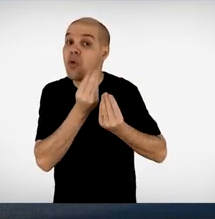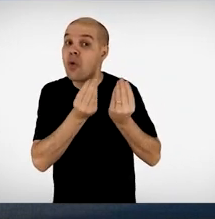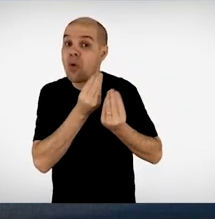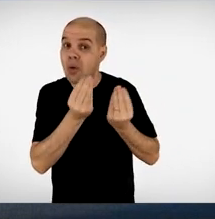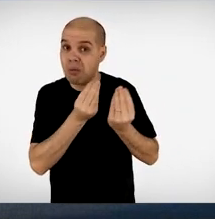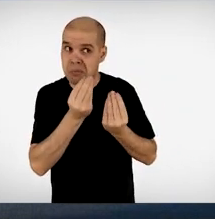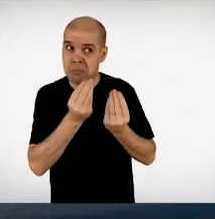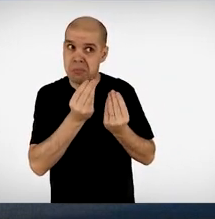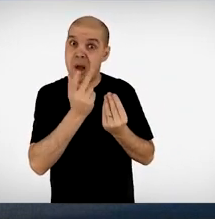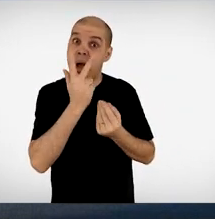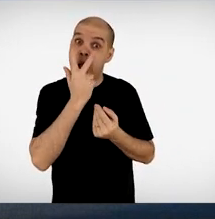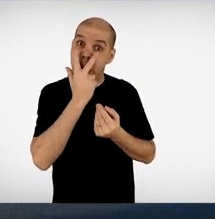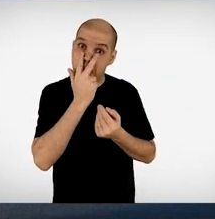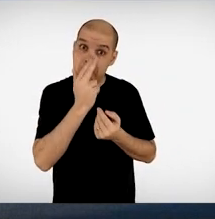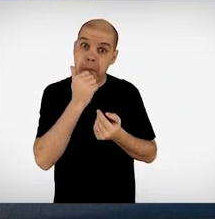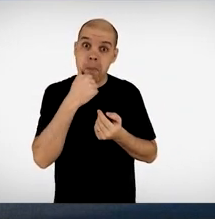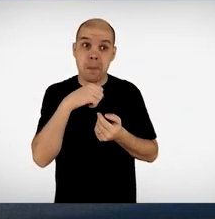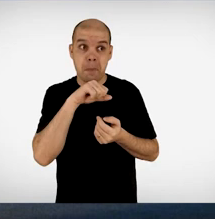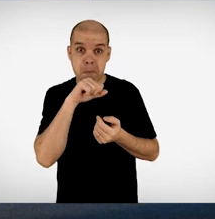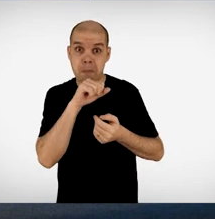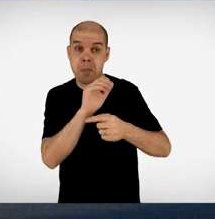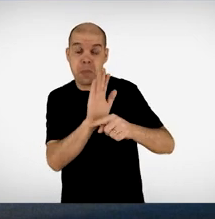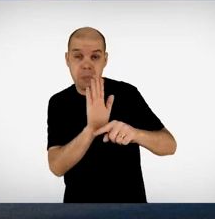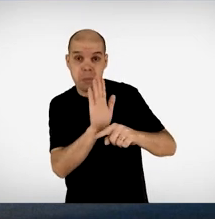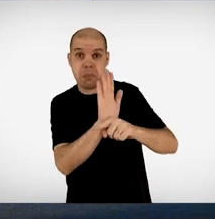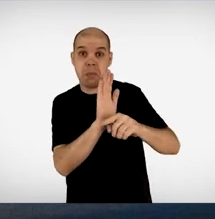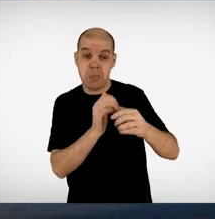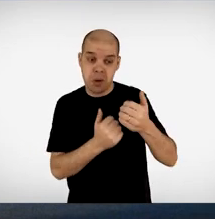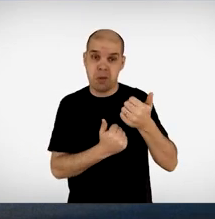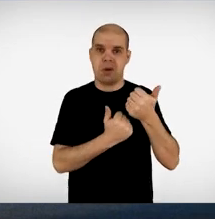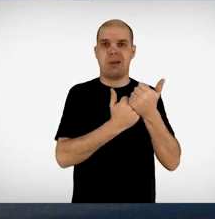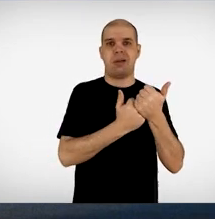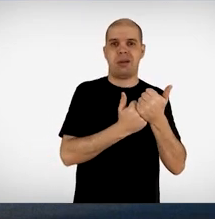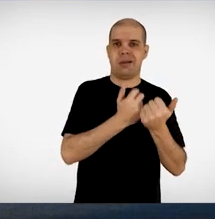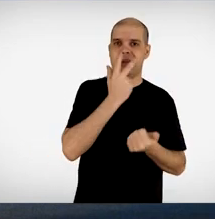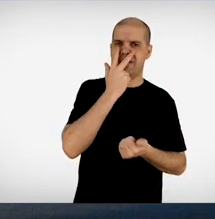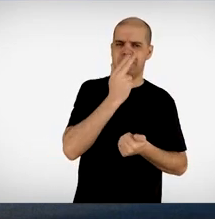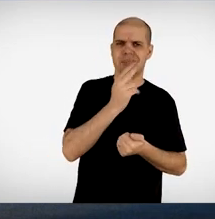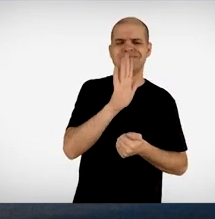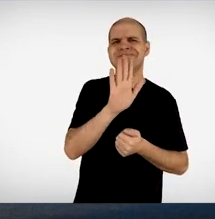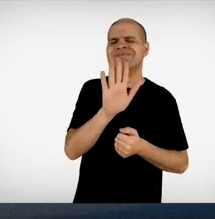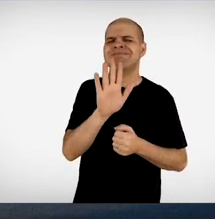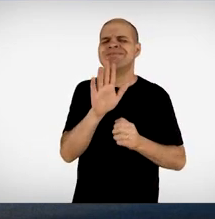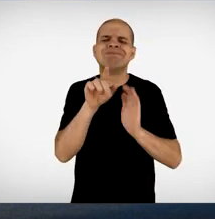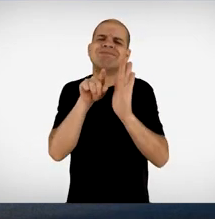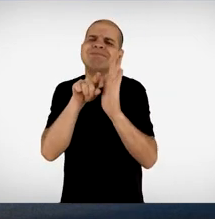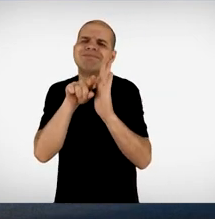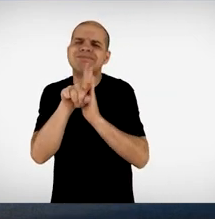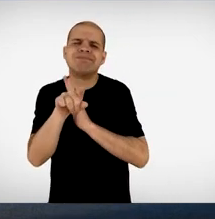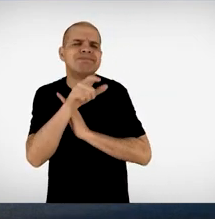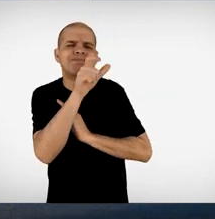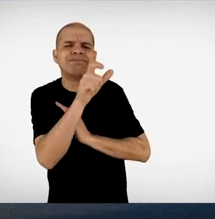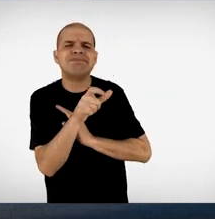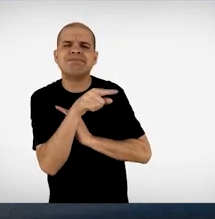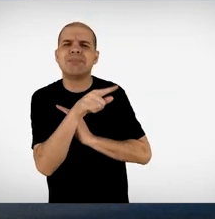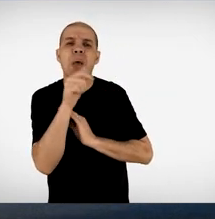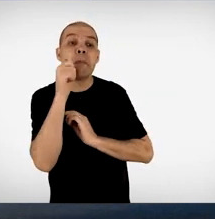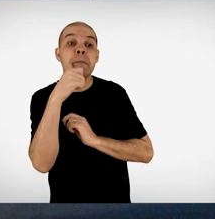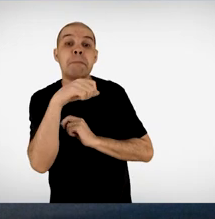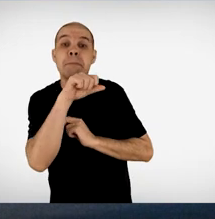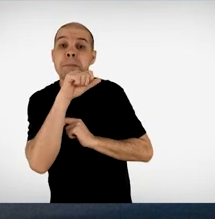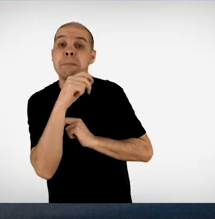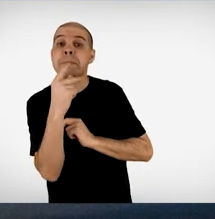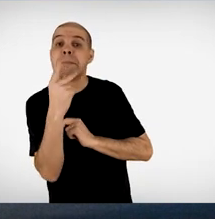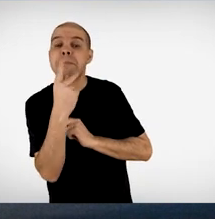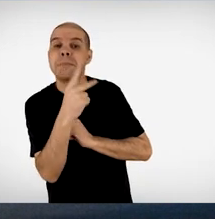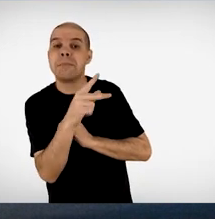que é o bom o suficiente, que apoia, que... Enfim, coloca ali qual é o papel dessa mãe. E aí, mais do que isso,